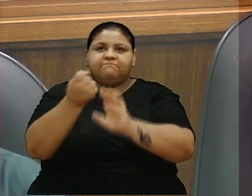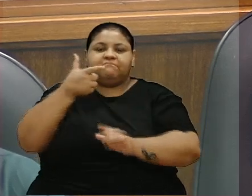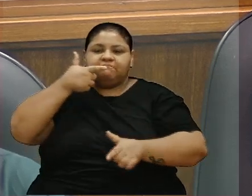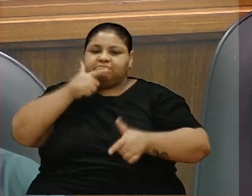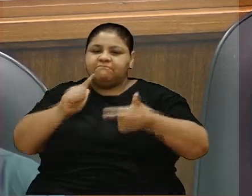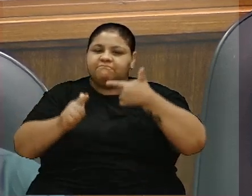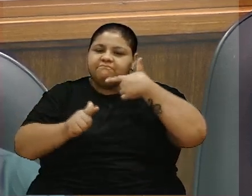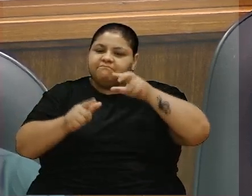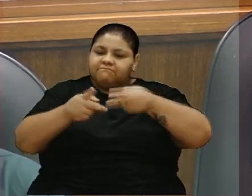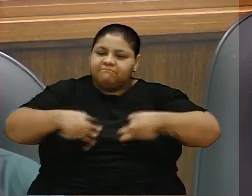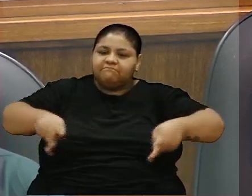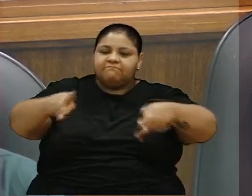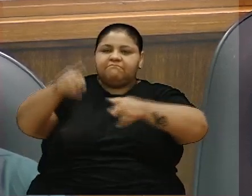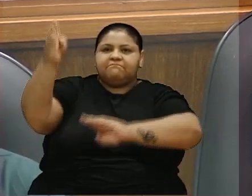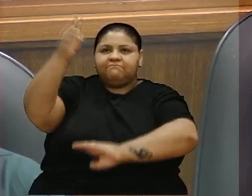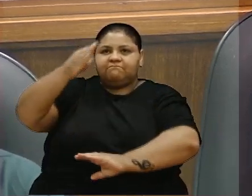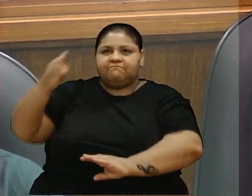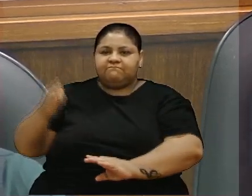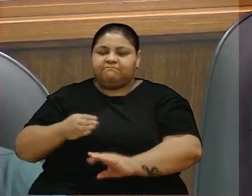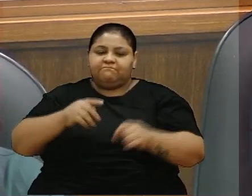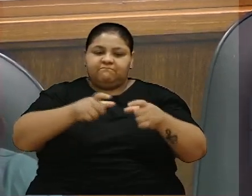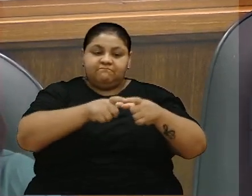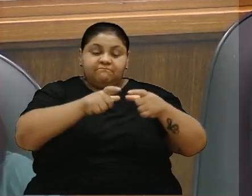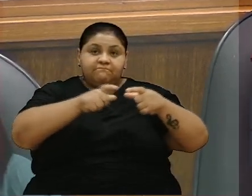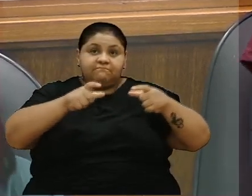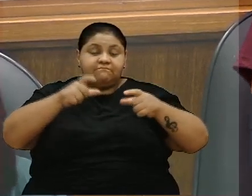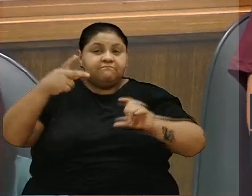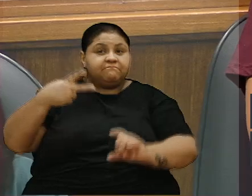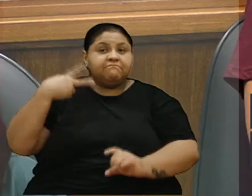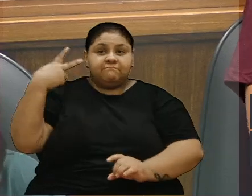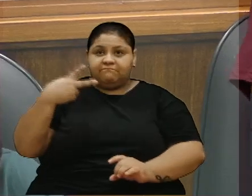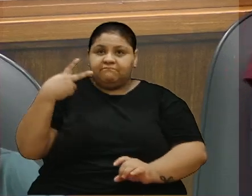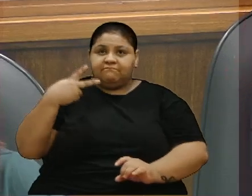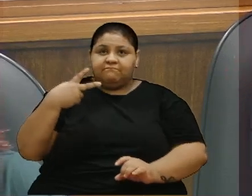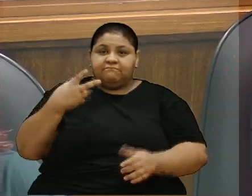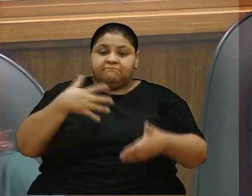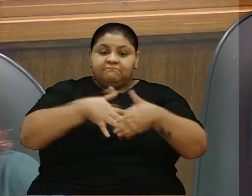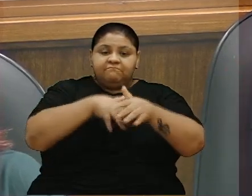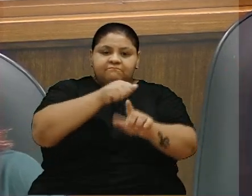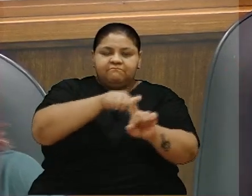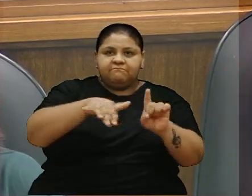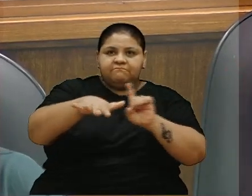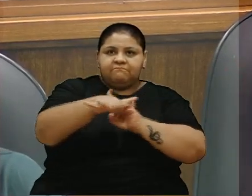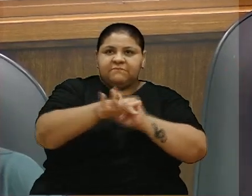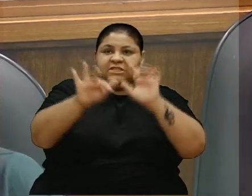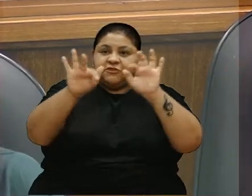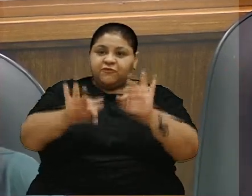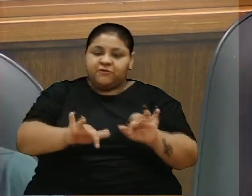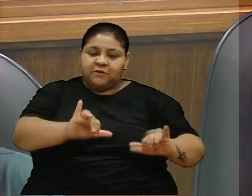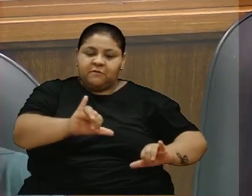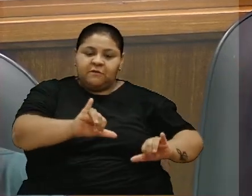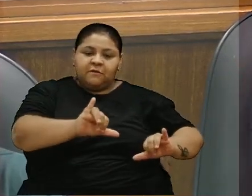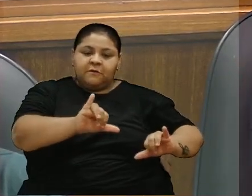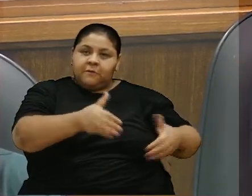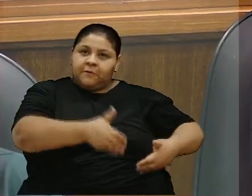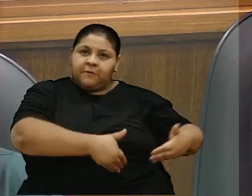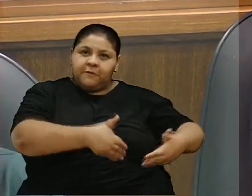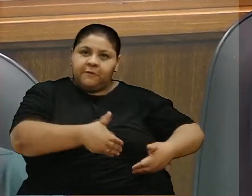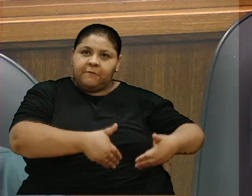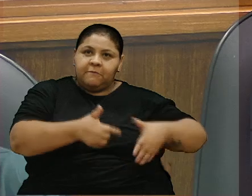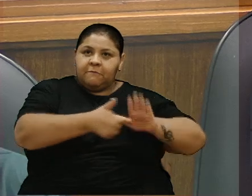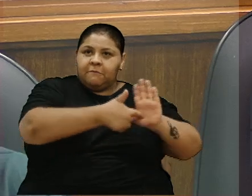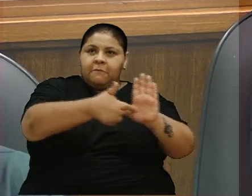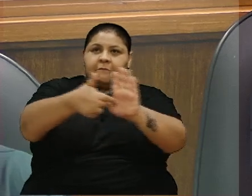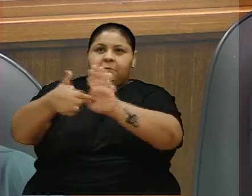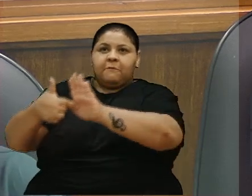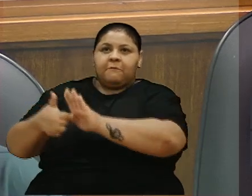para o povo brasileiro, como a ampliação de políticas públicas de inclusão social, de combate à fome, promoção da dignidade